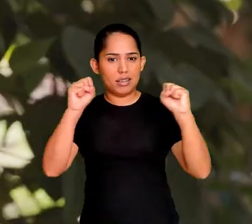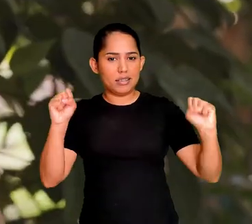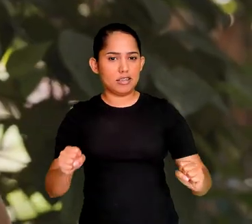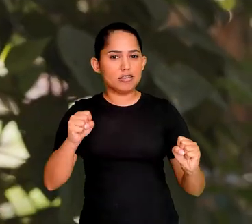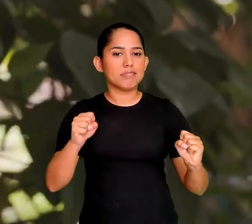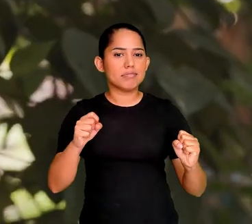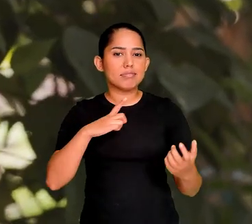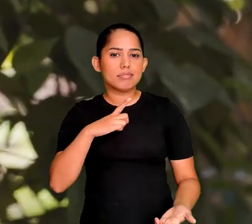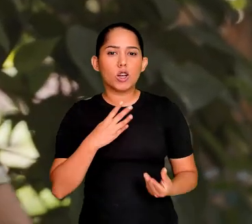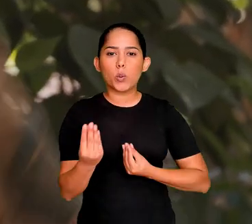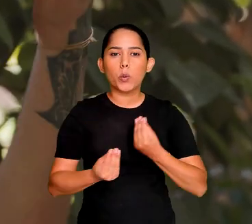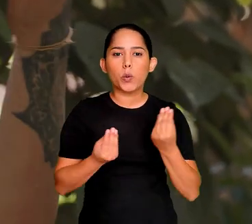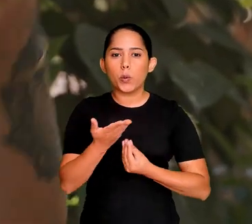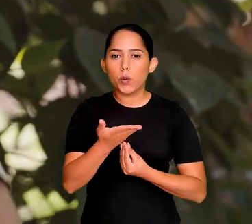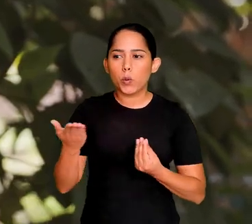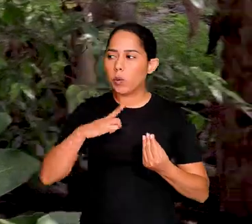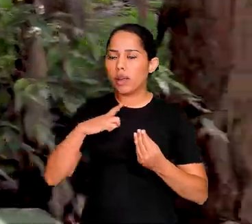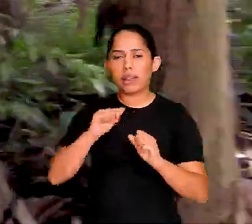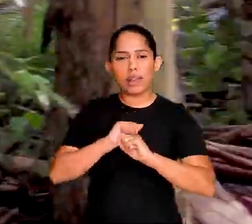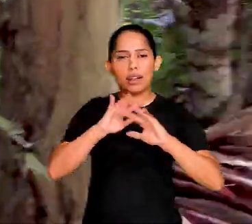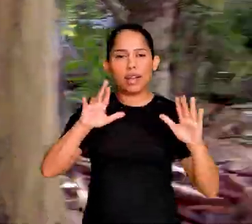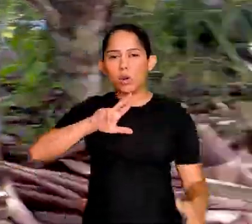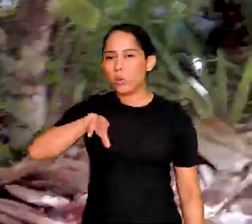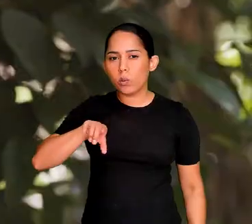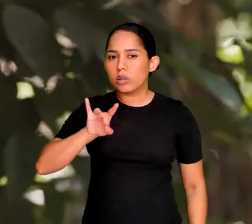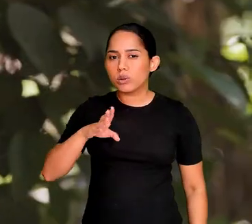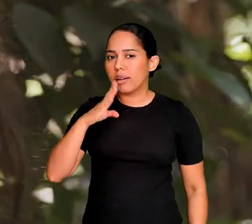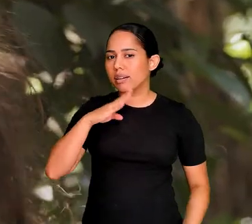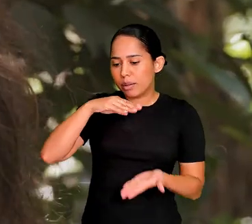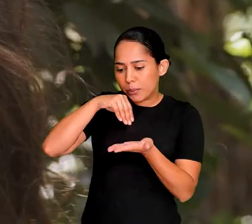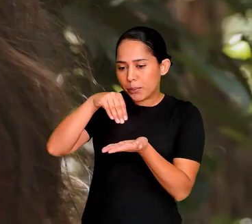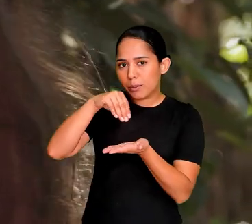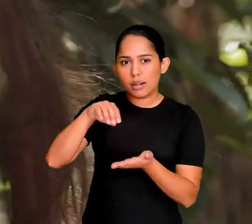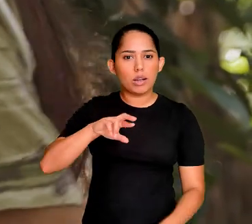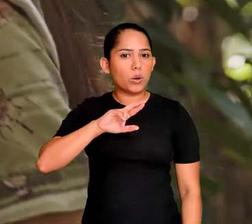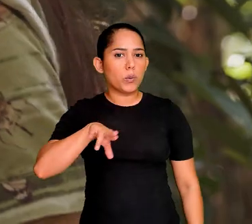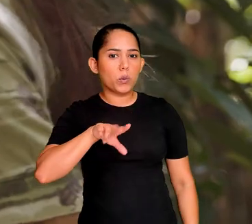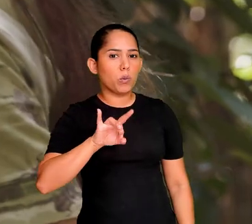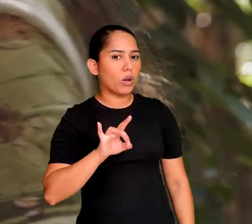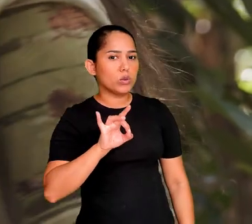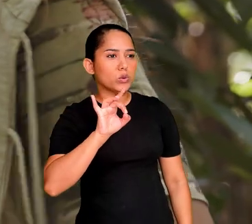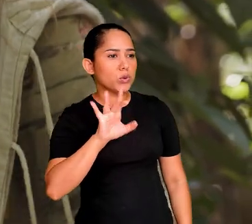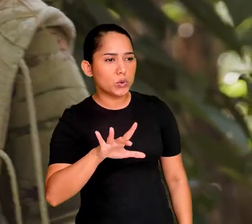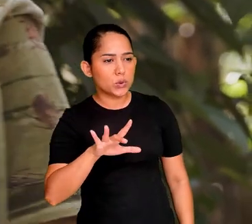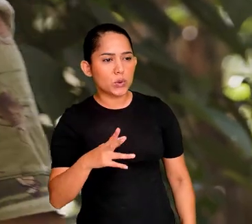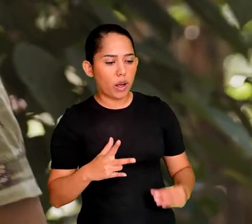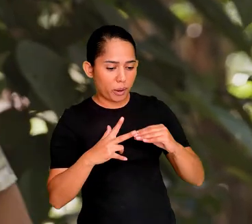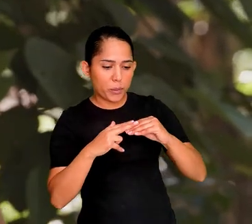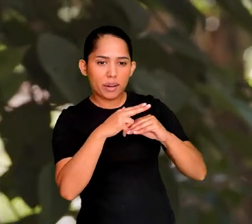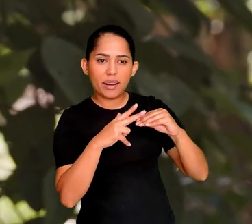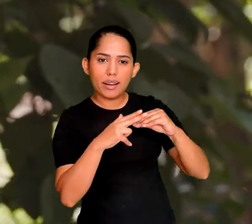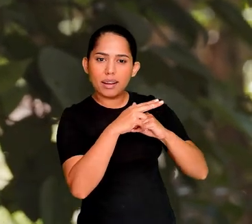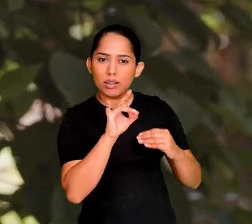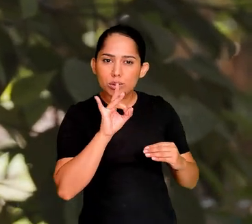E como esses serviços ecossistêmicos, eles ficam claros pra gente, né? A gente não tá só cultivando pimenta do reino, a gente não tá só